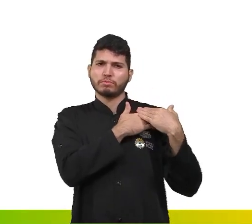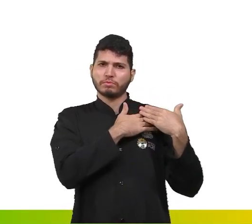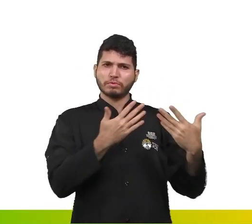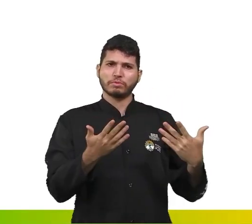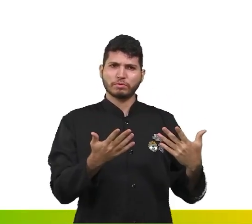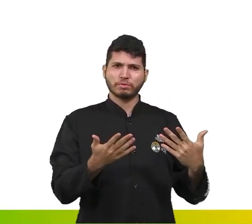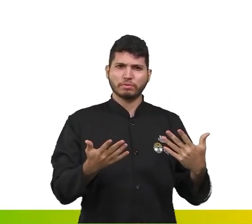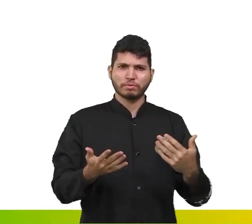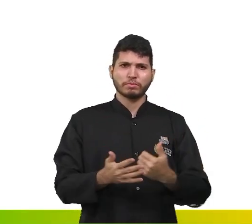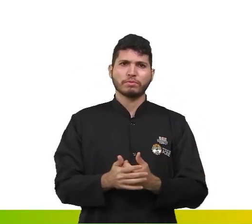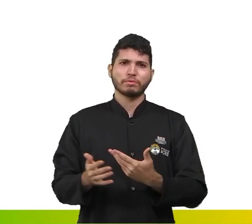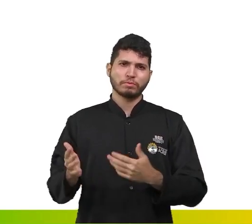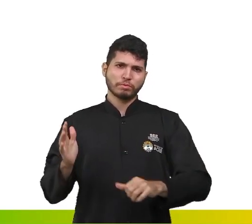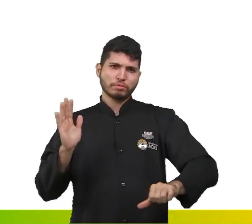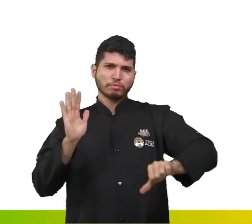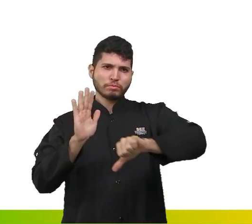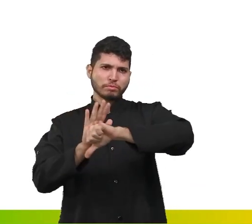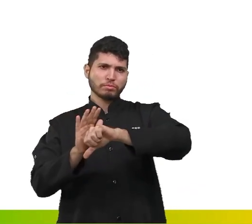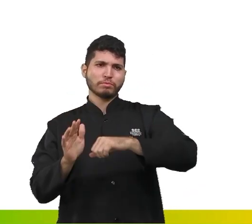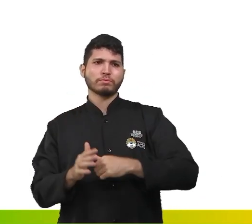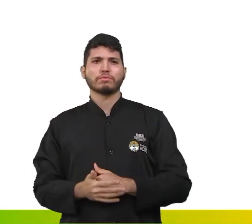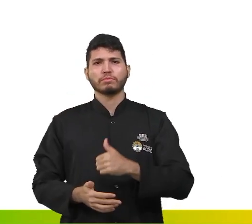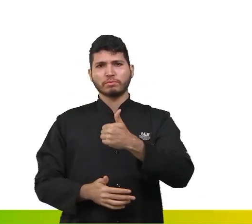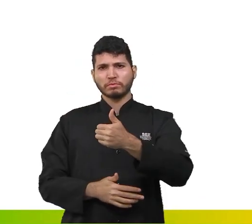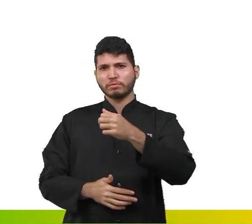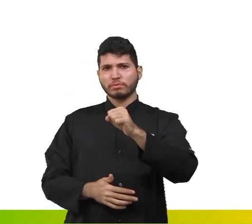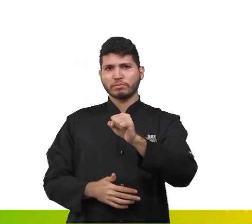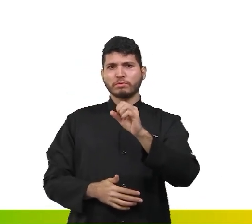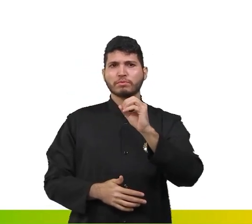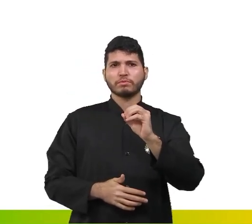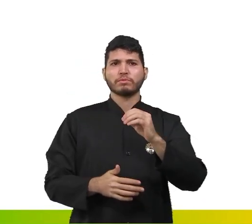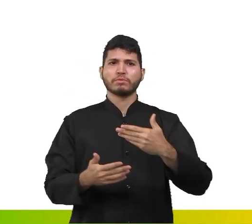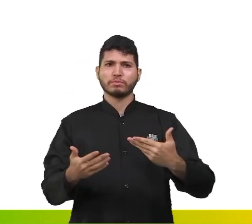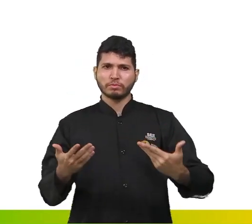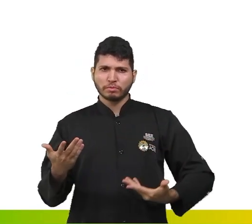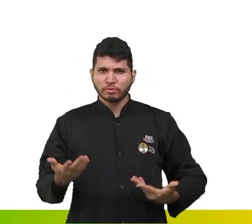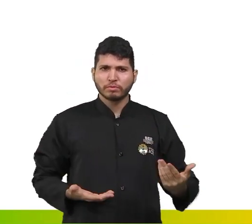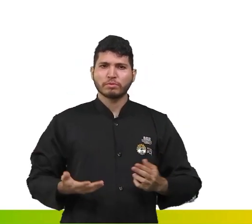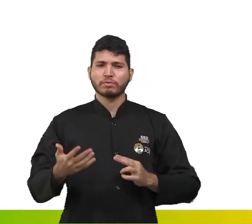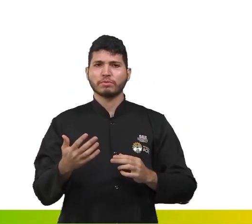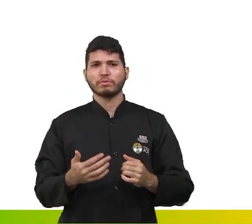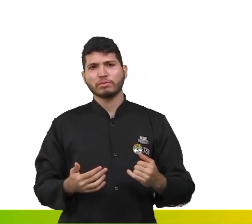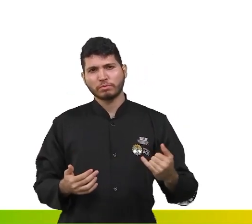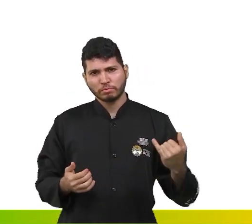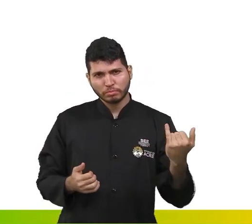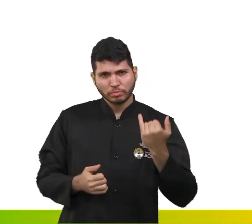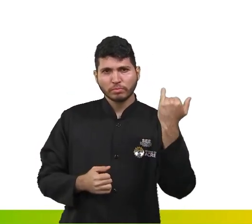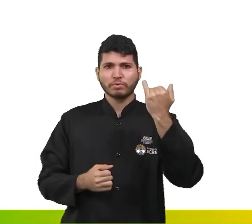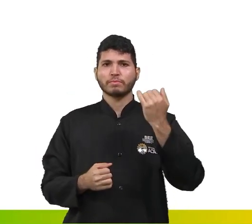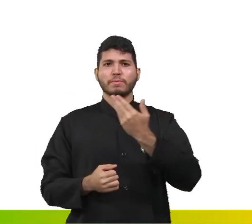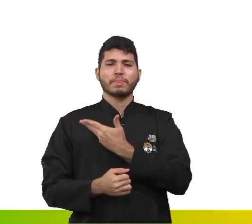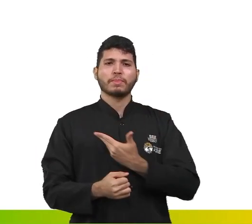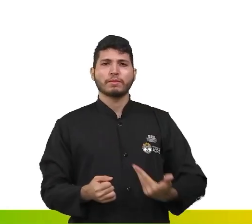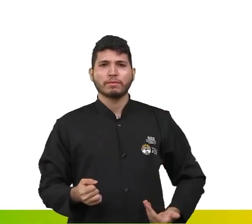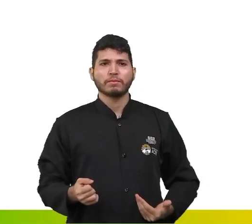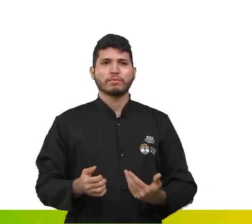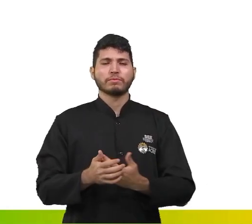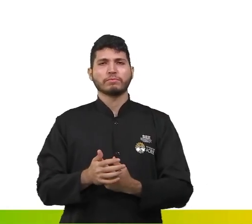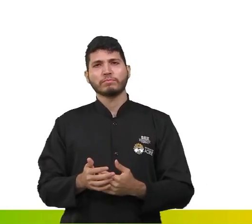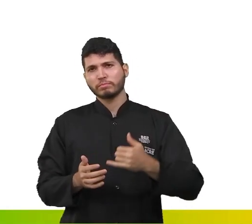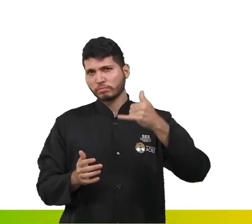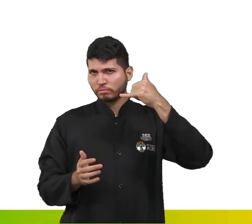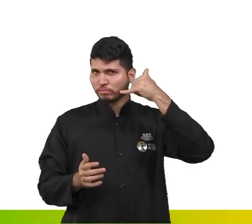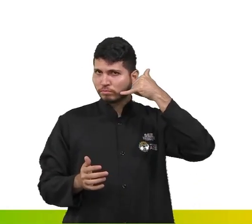é um serviço de utilidade pública essencial para o enfrentamento à violência contra a mulher. A ligação é